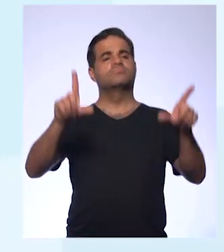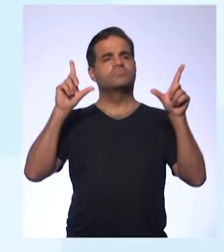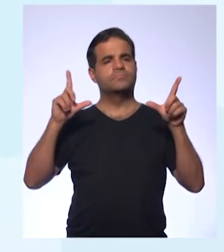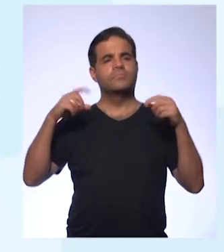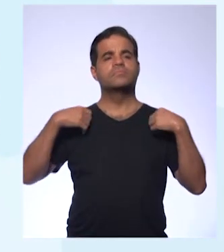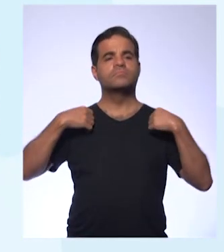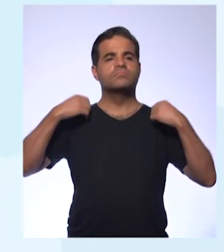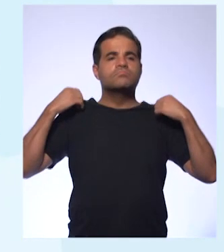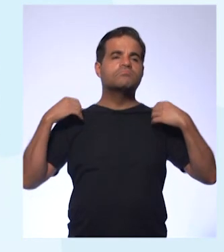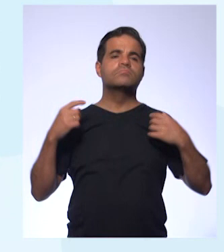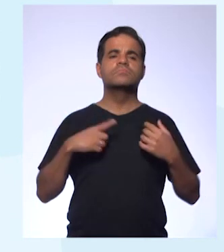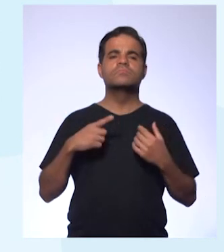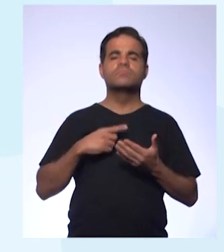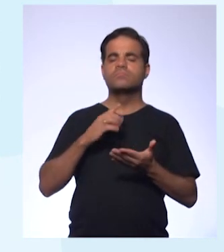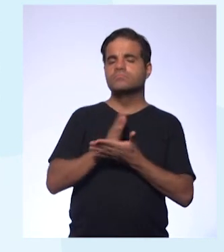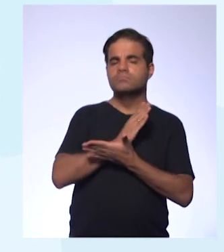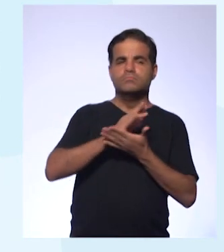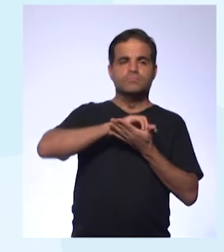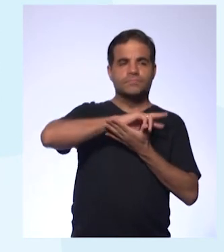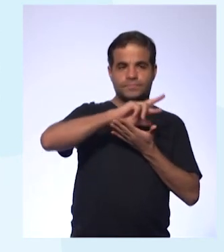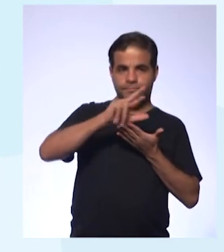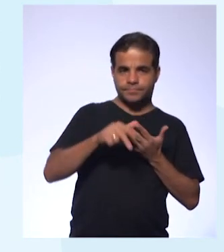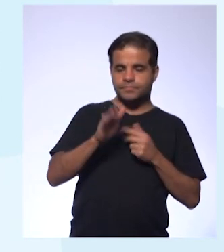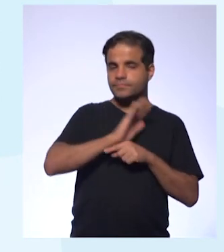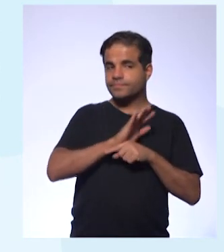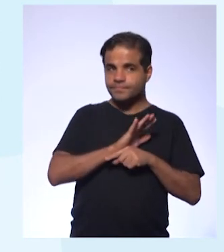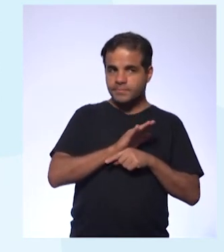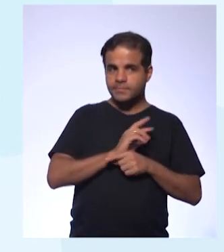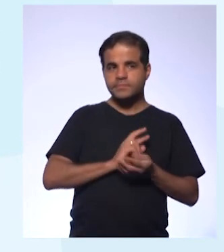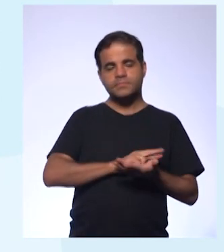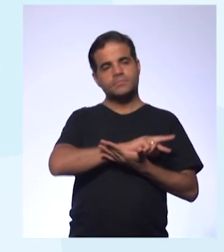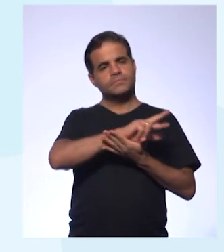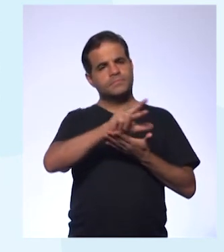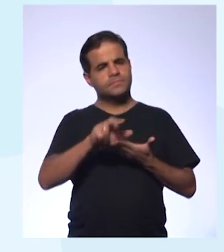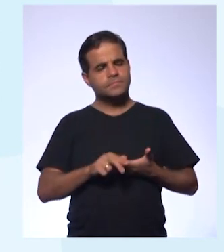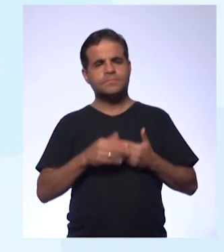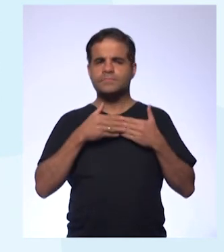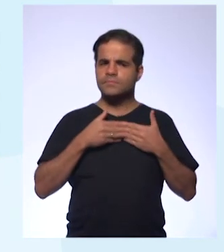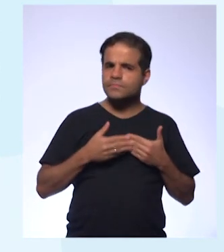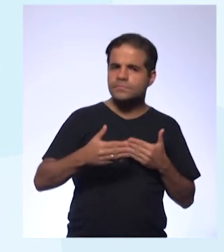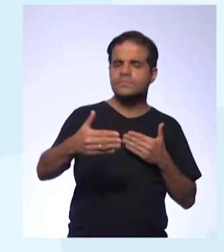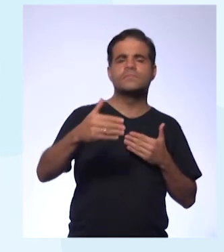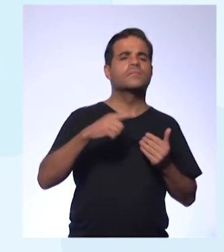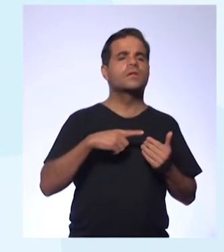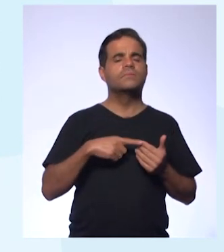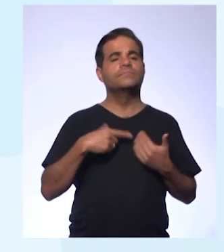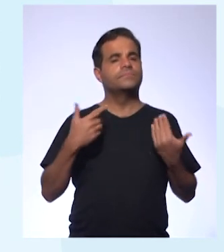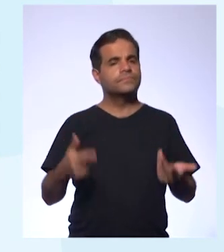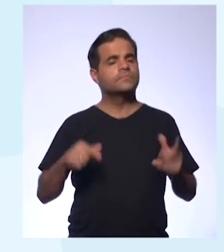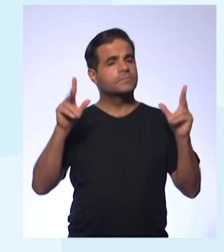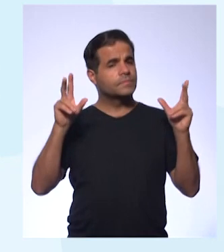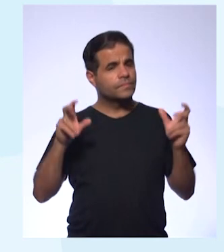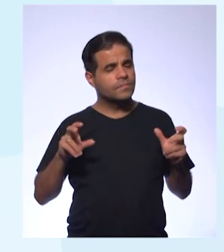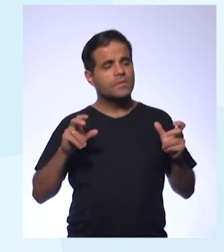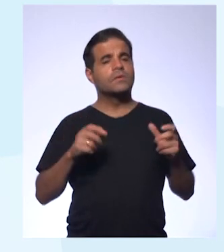tenho aqui alguns aspectos do filme. Os aspectos que predominam aí são